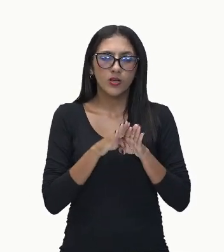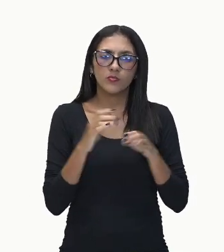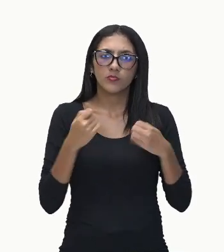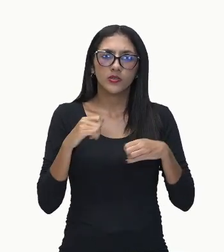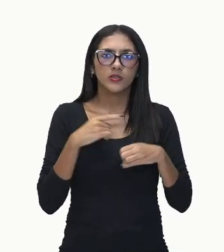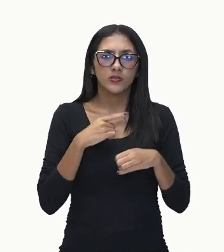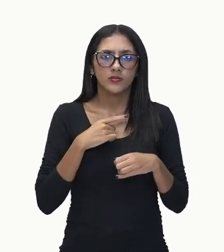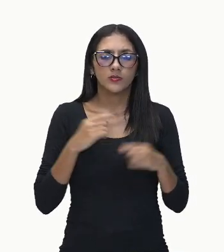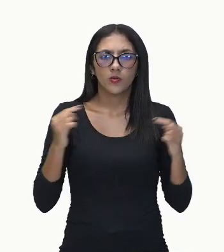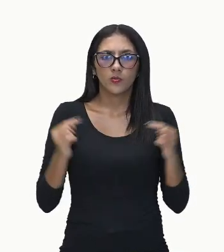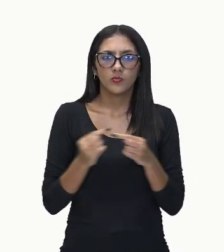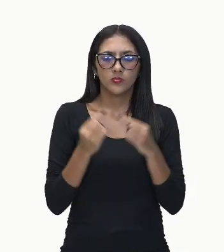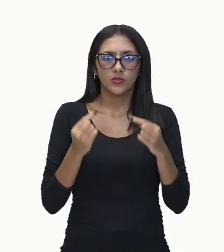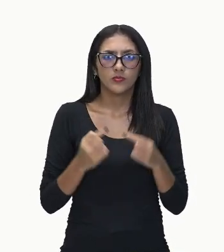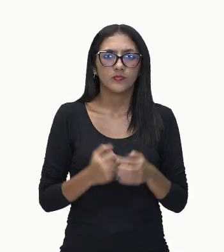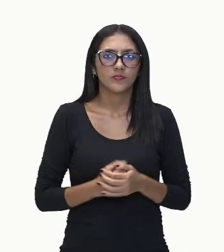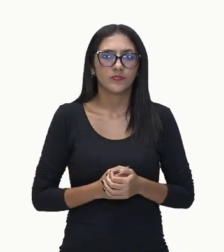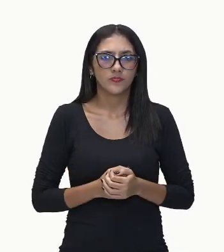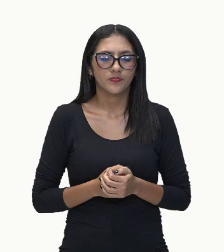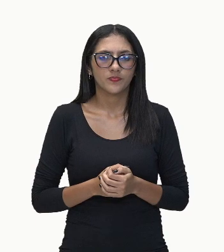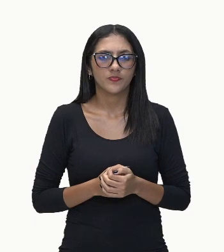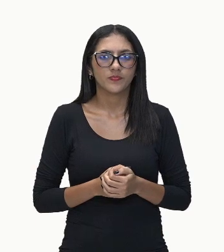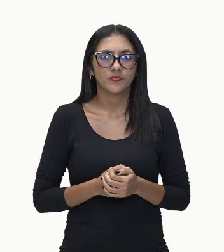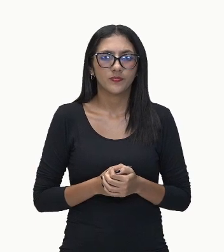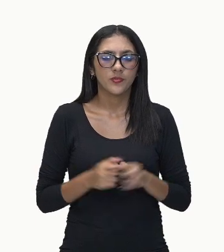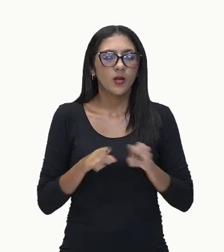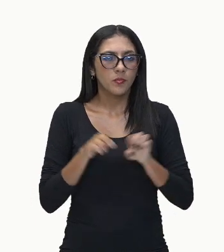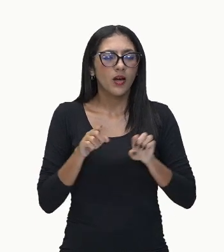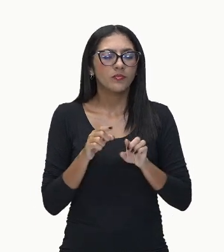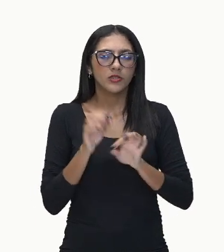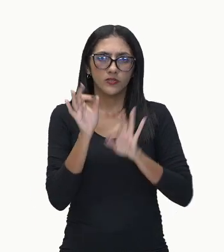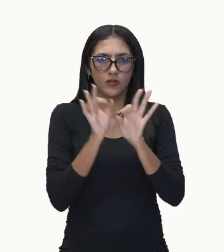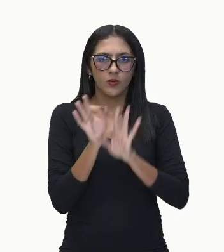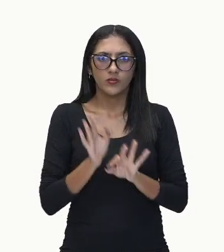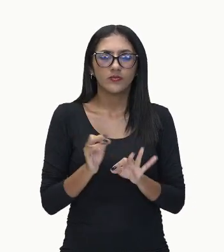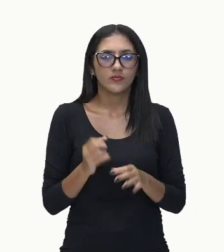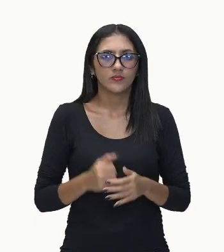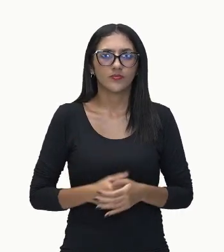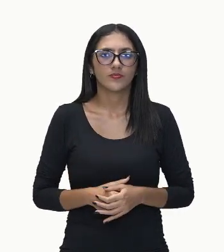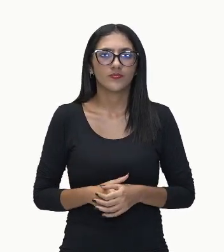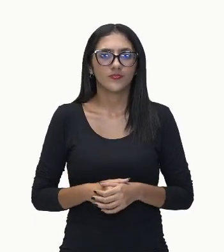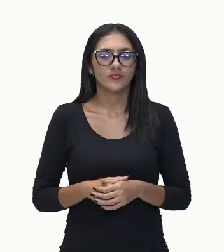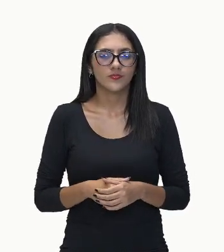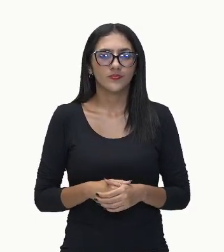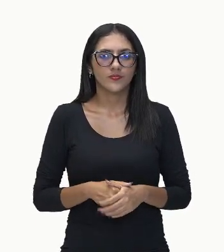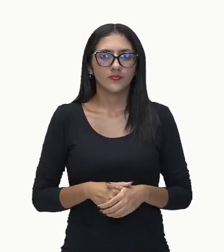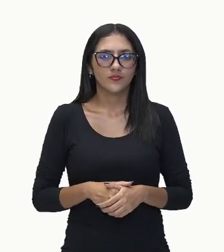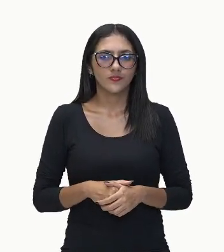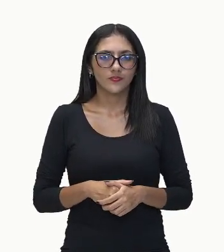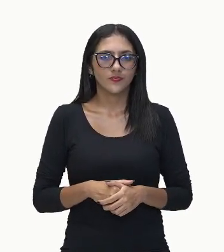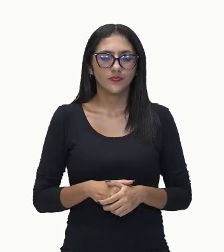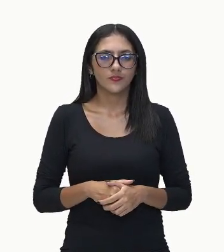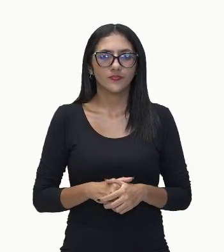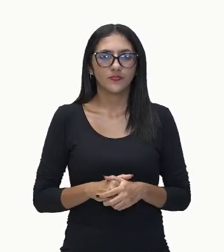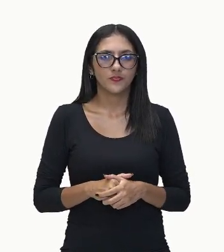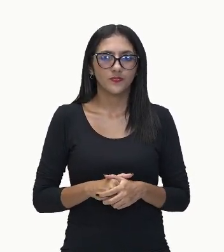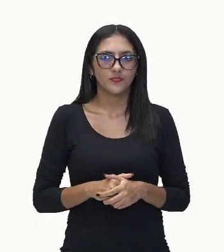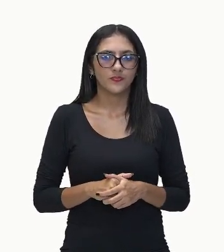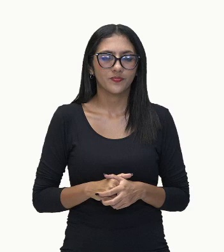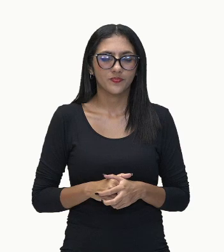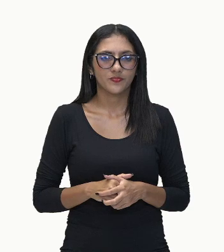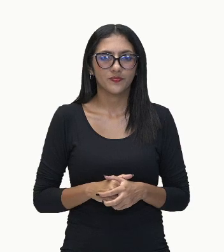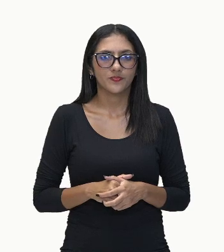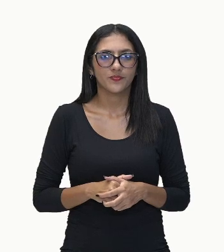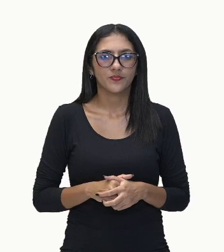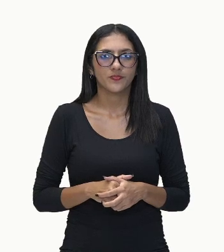nós vamos ter poderia até ser zero mas a gente ainda não sabe a gente ainda vai resolver beleza bom então bora continuar